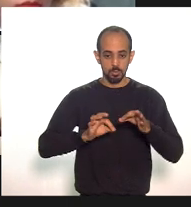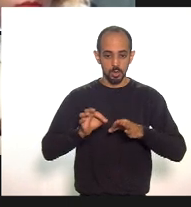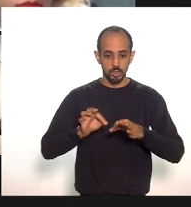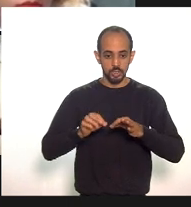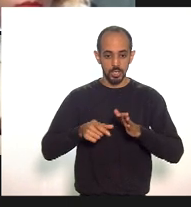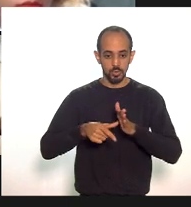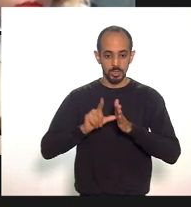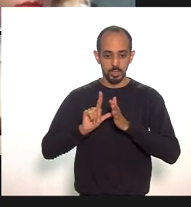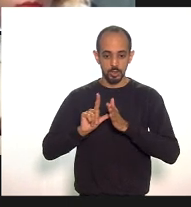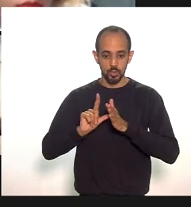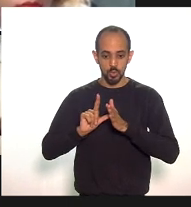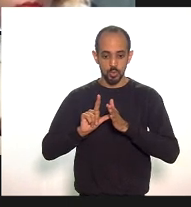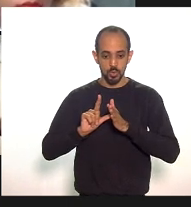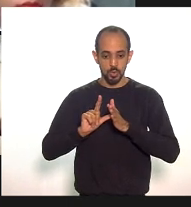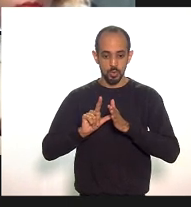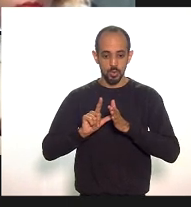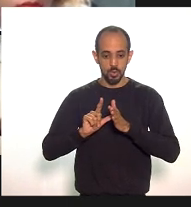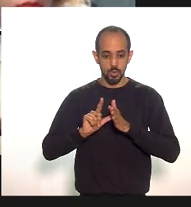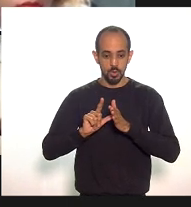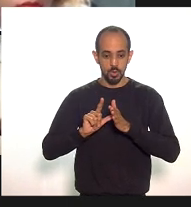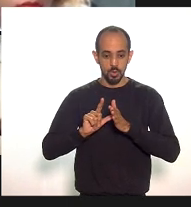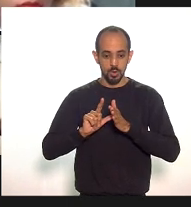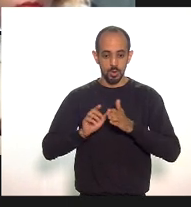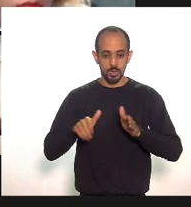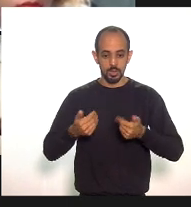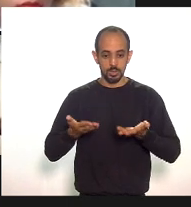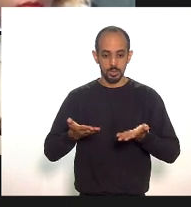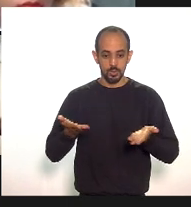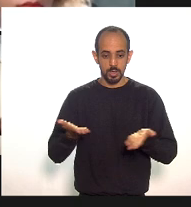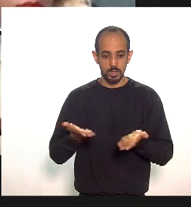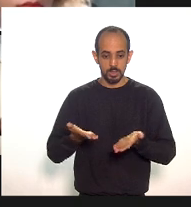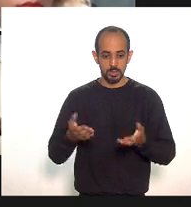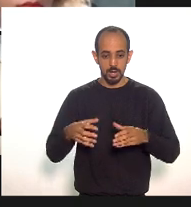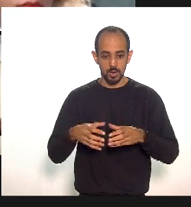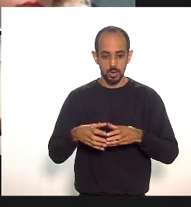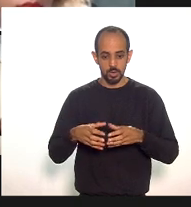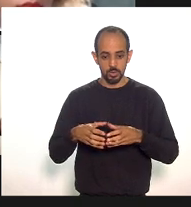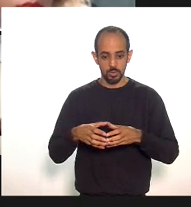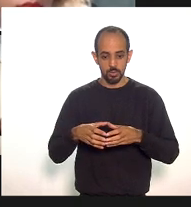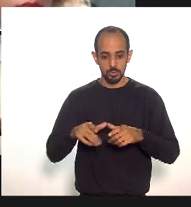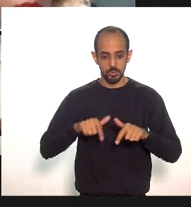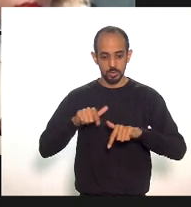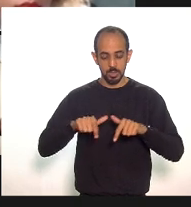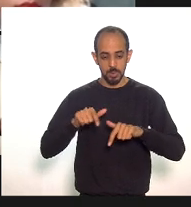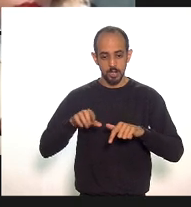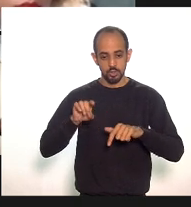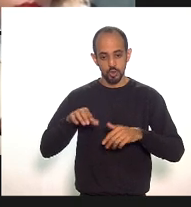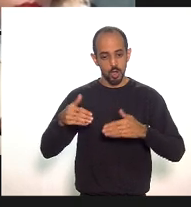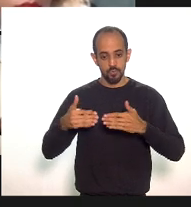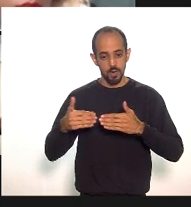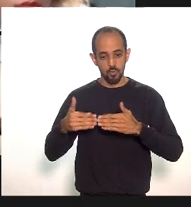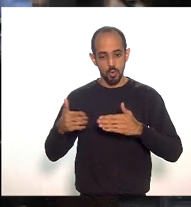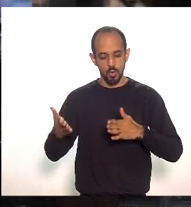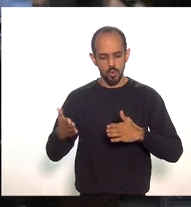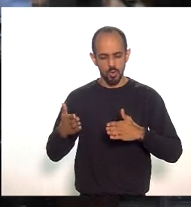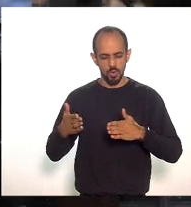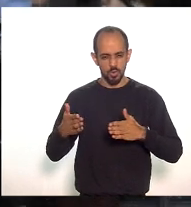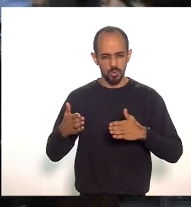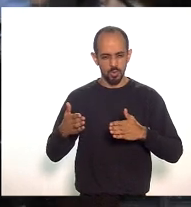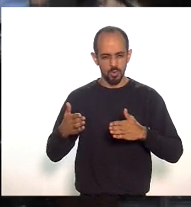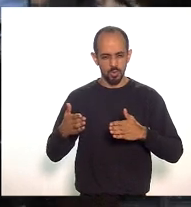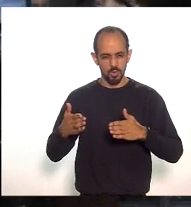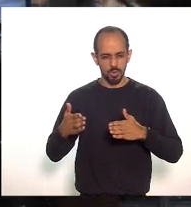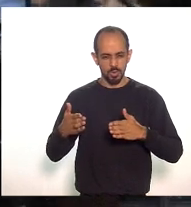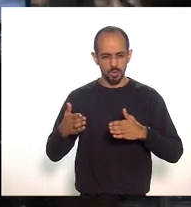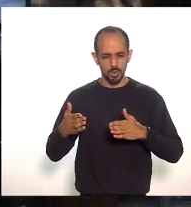então esse parecer agora da comissão de trabalho é só favorável é mas será